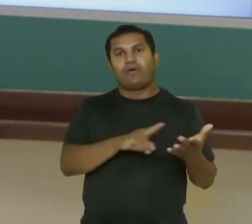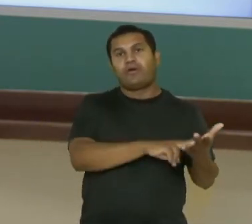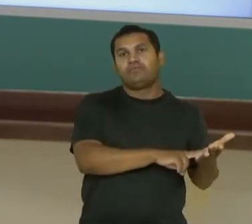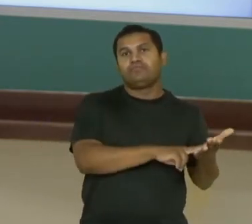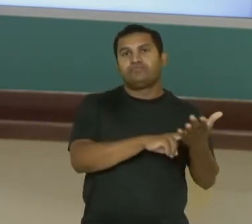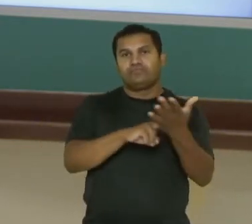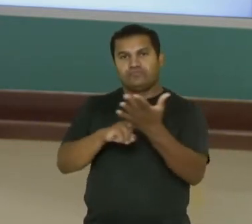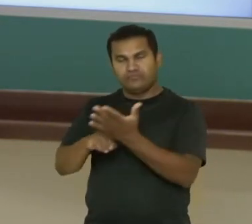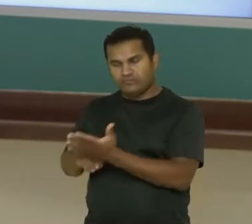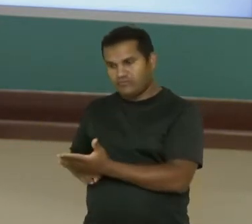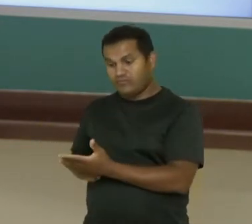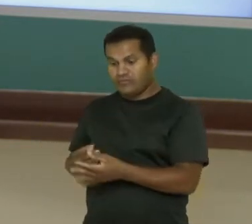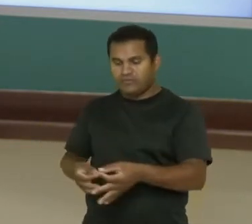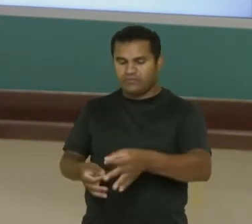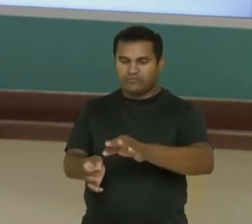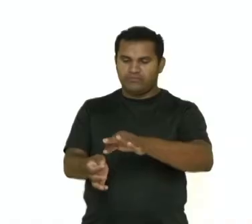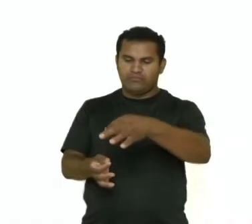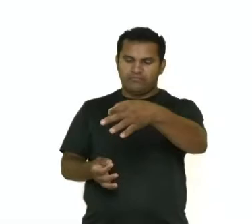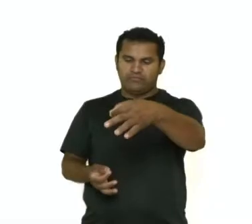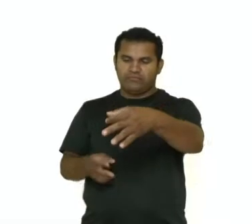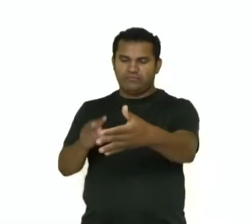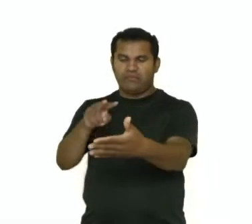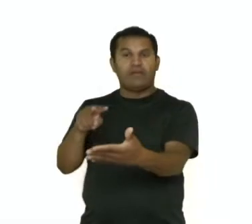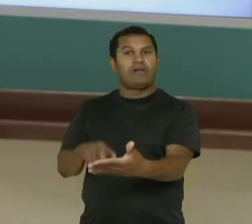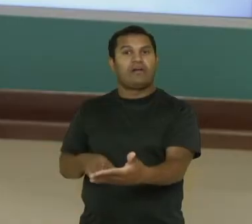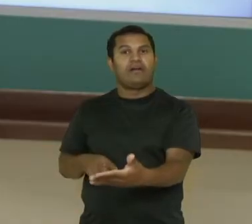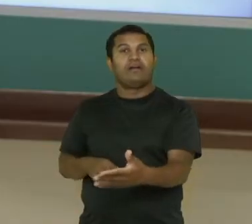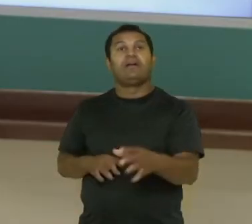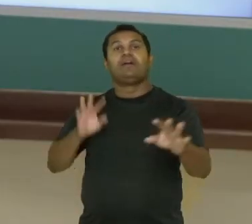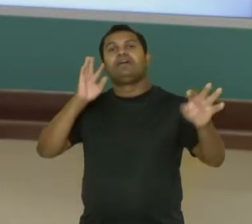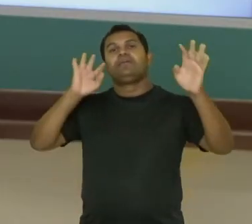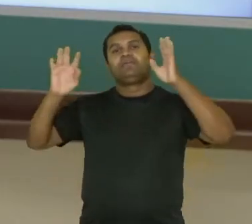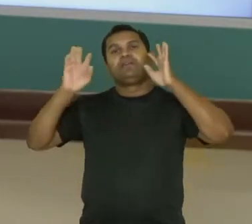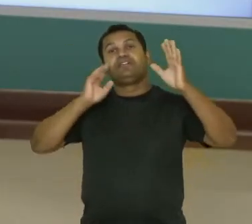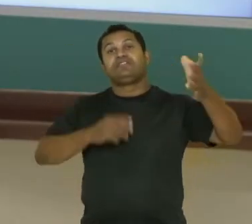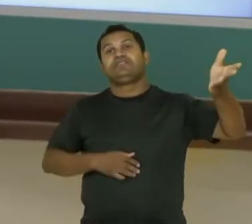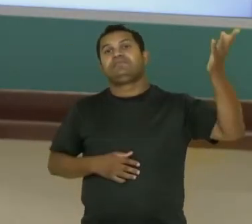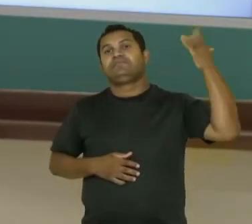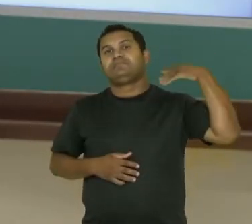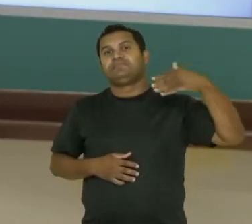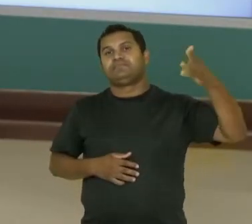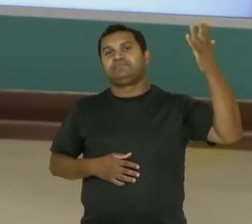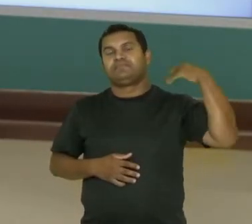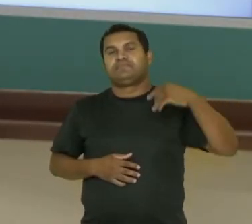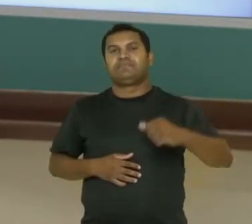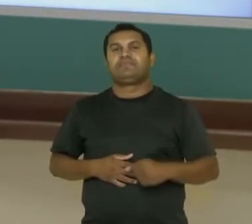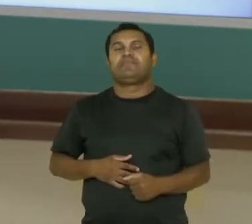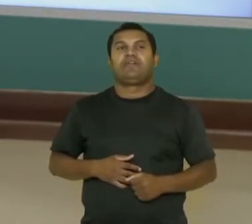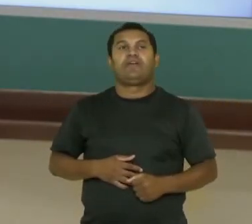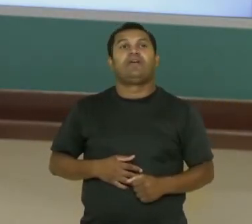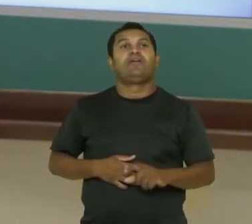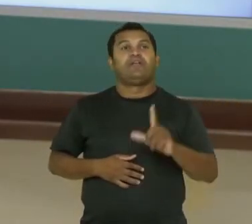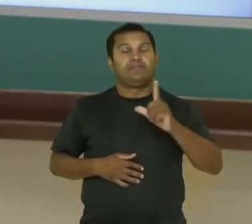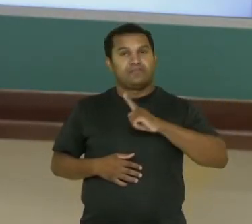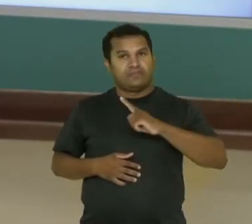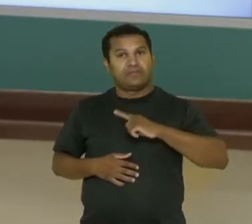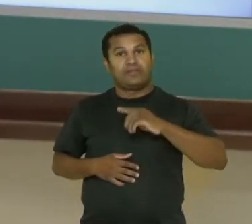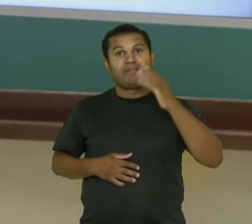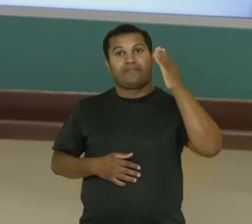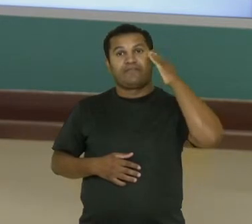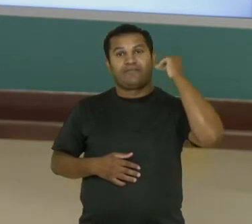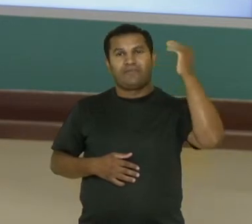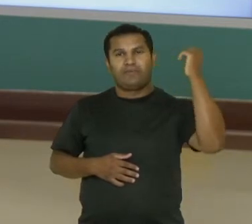das grandes navegações? Para isso, então, existiu a Carta de Pero Vaz de Caminha. Só